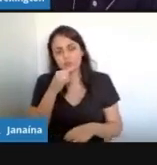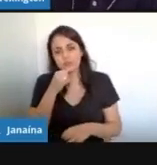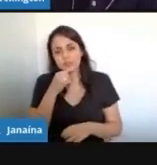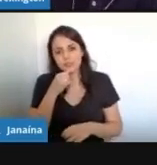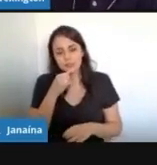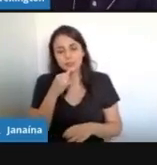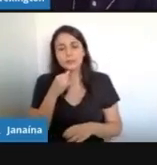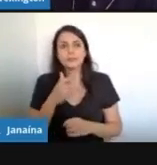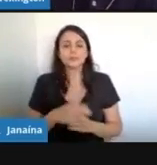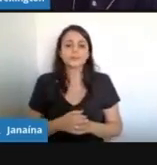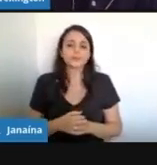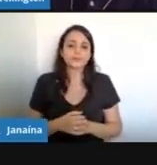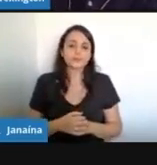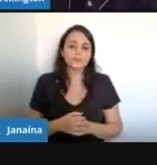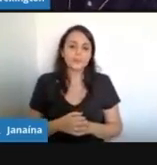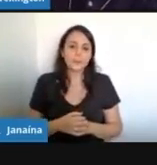pessoal costuma